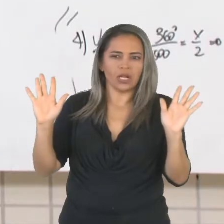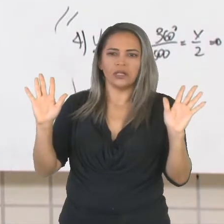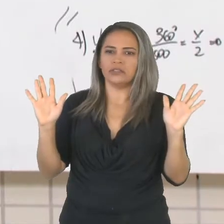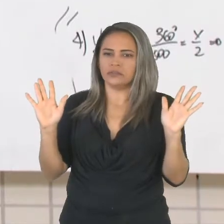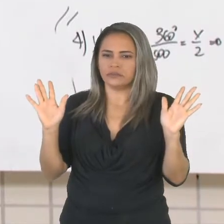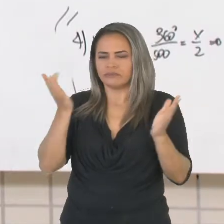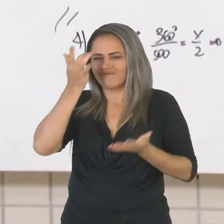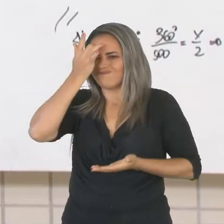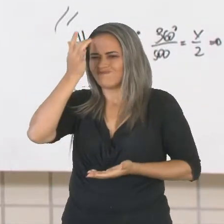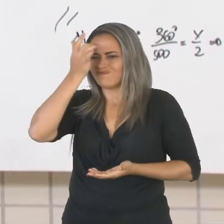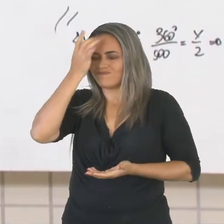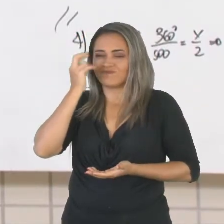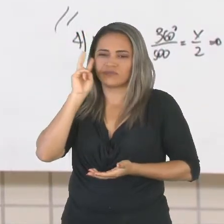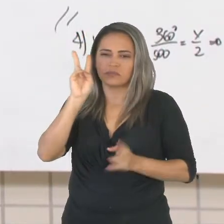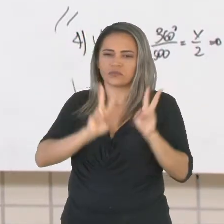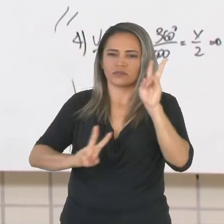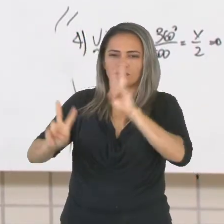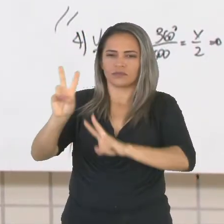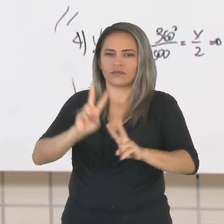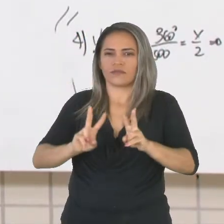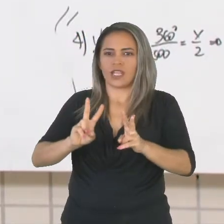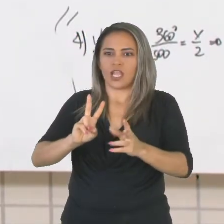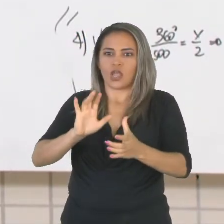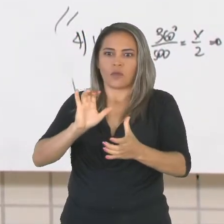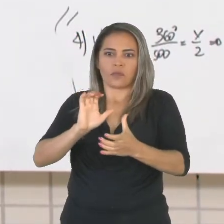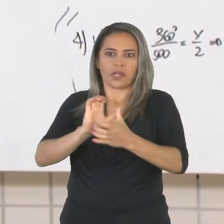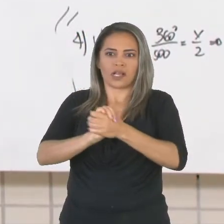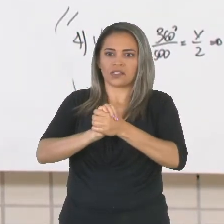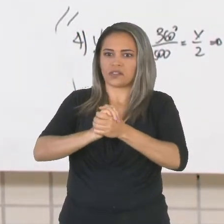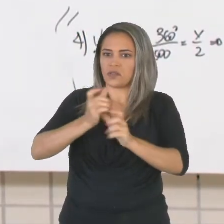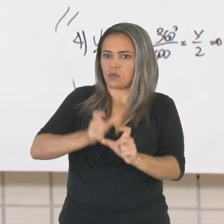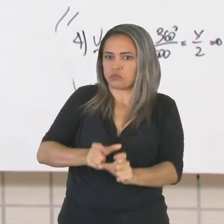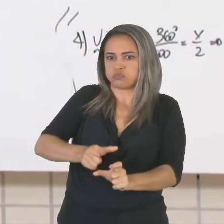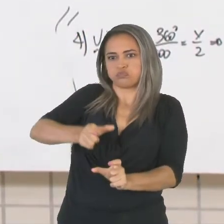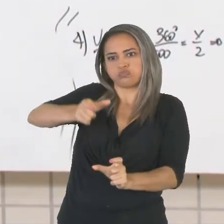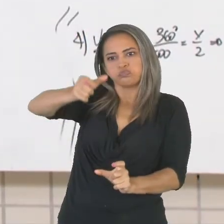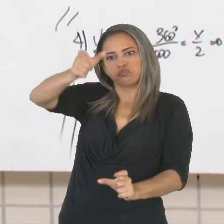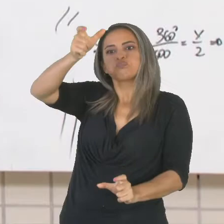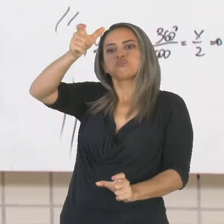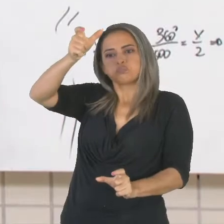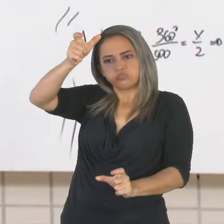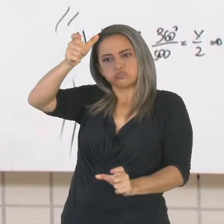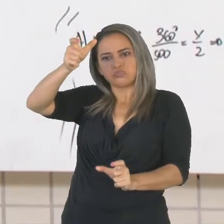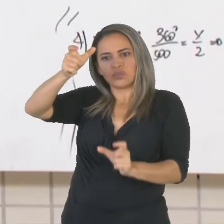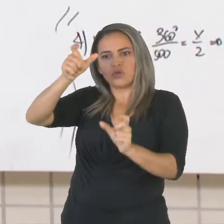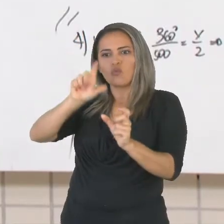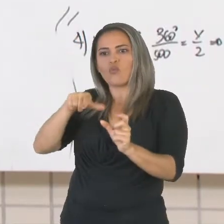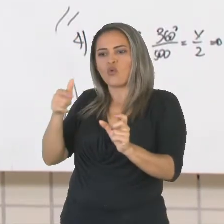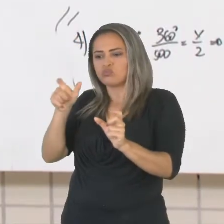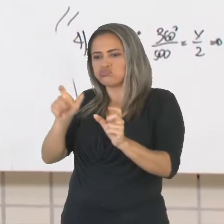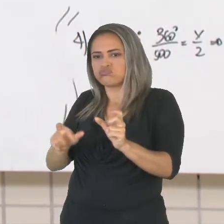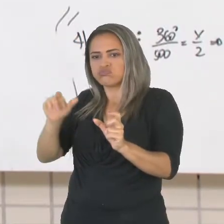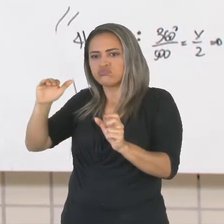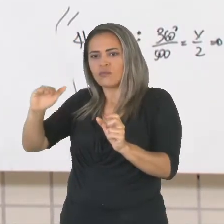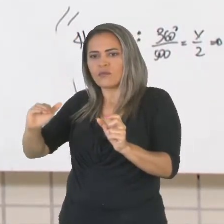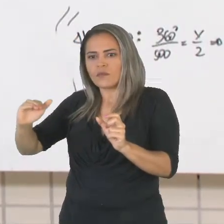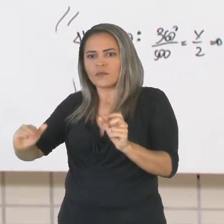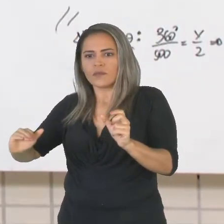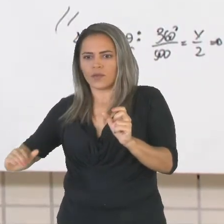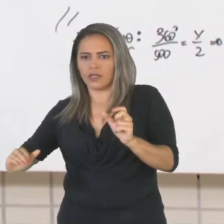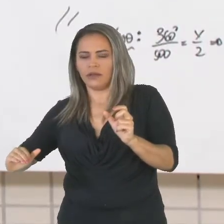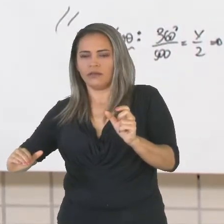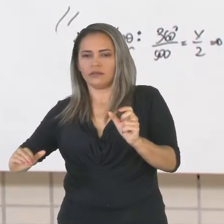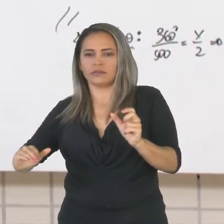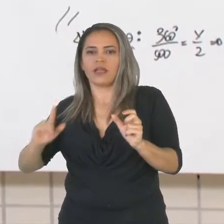muito fácil ver que o número de casados é muito maior que dos outros estados civil. Então essa tem que